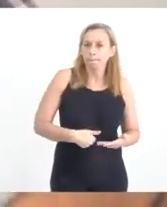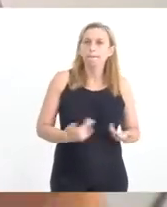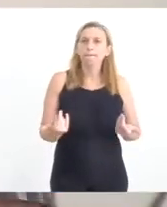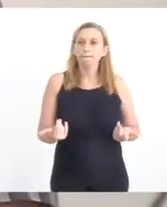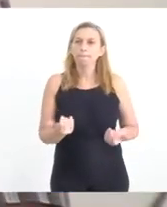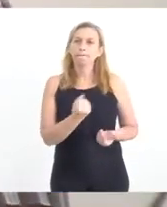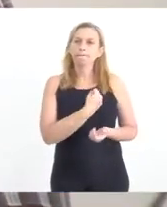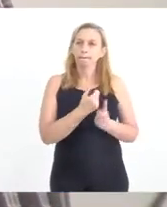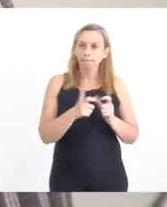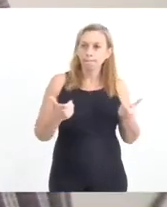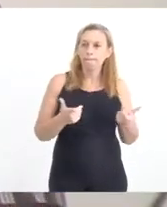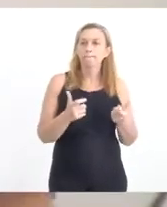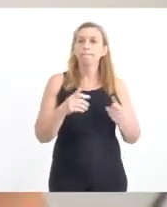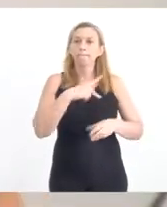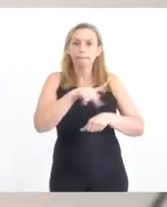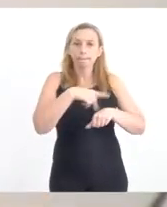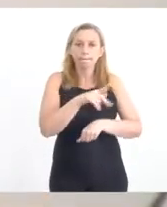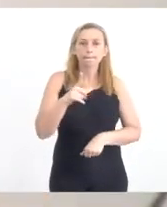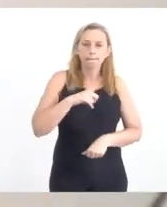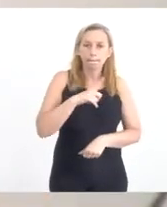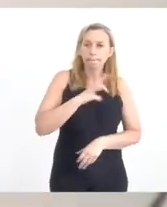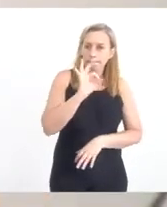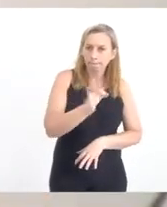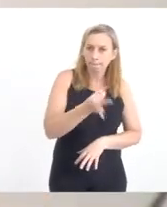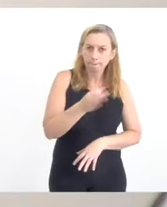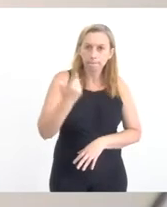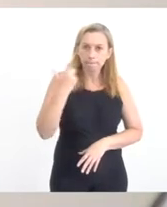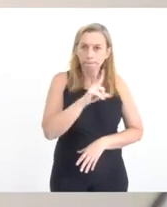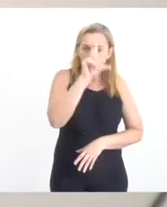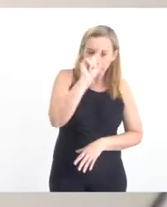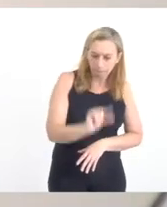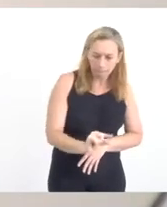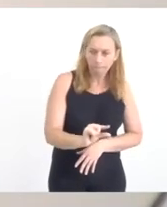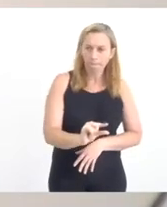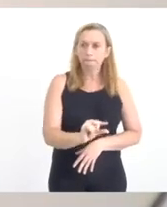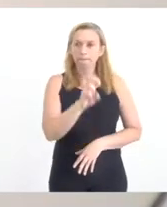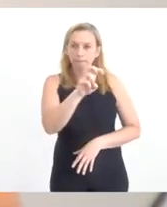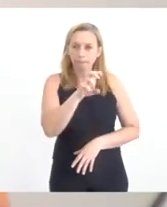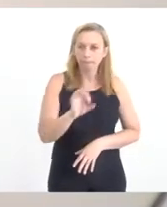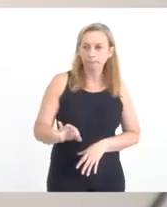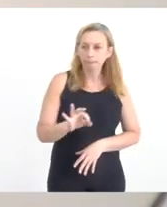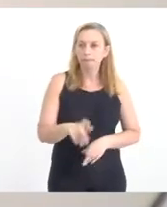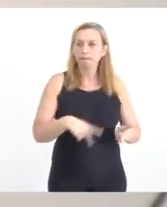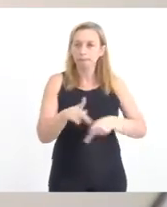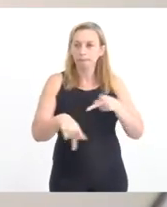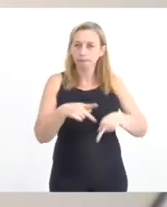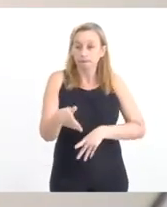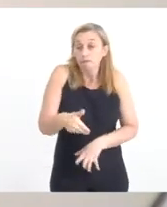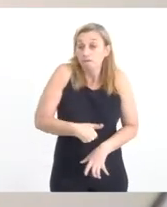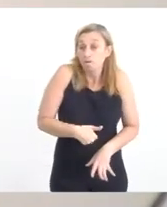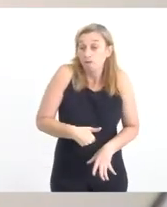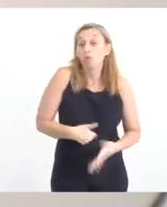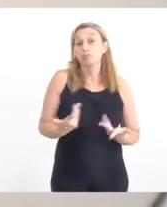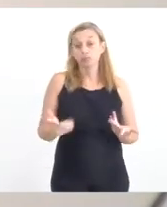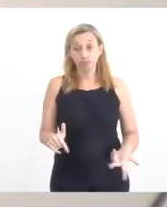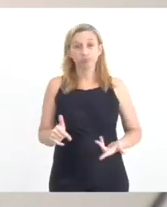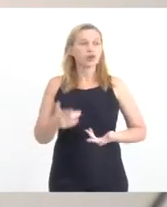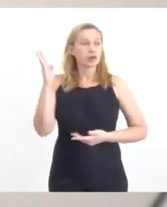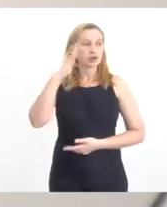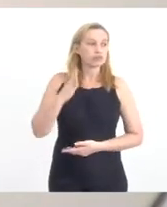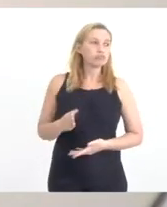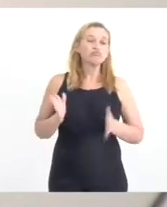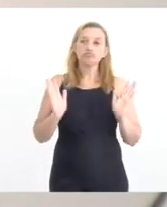um país onde a gente tinha conseguido finalmente abaixar dos cinco porcento da população brasileira estação de fome ah